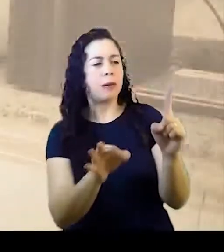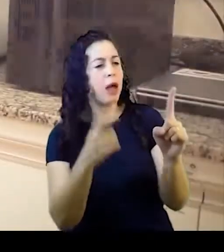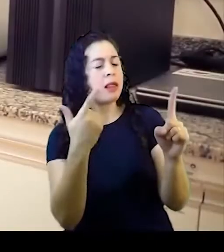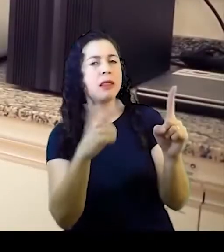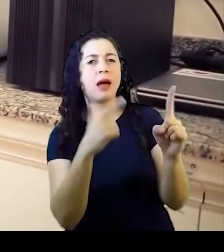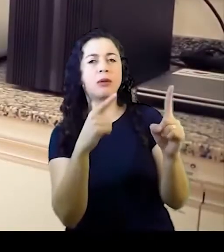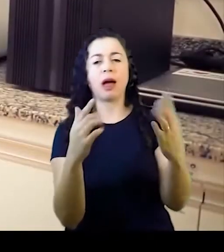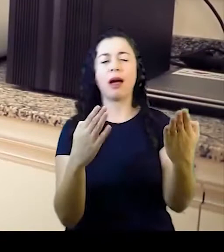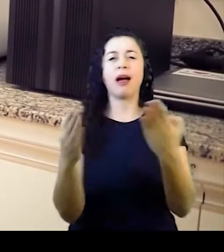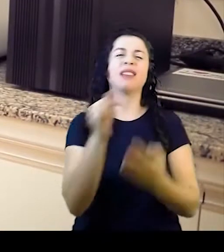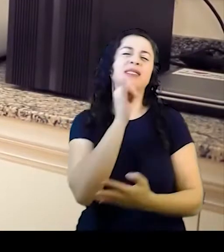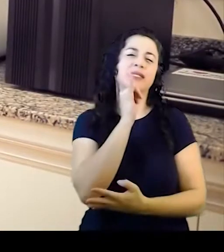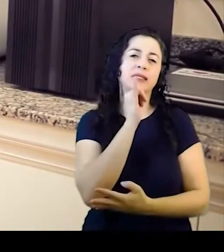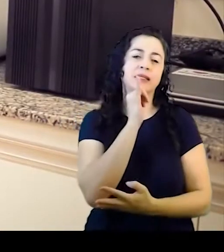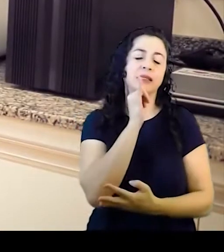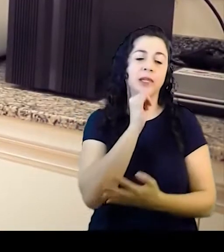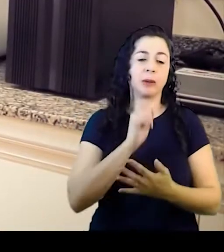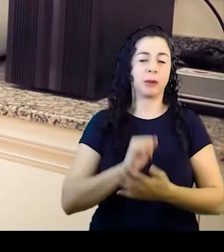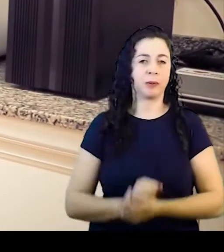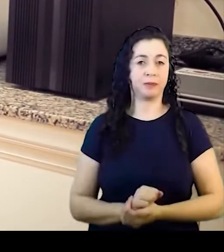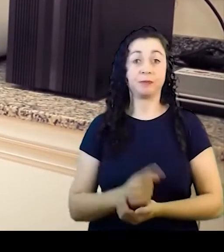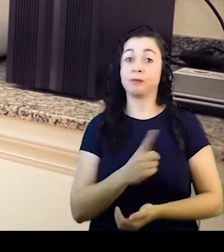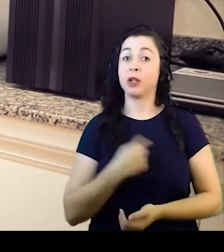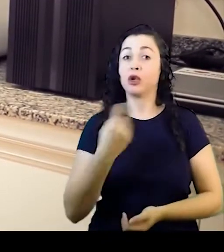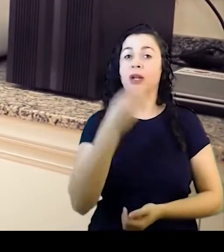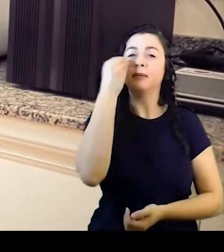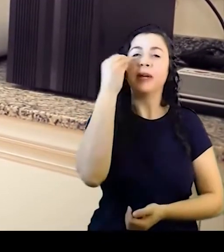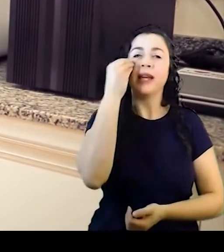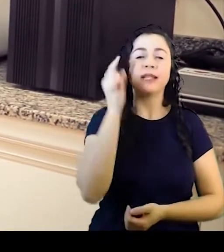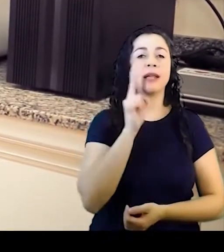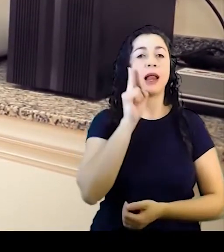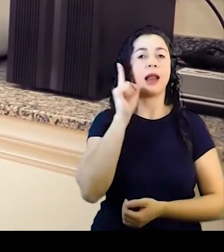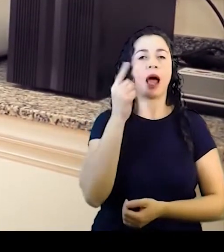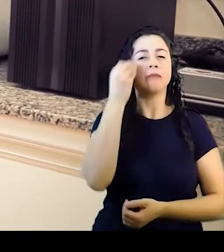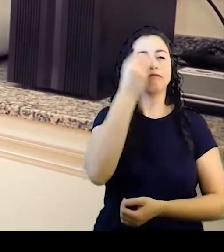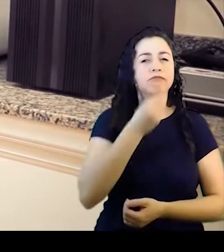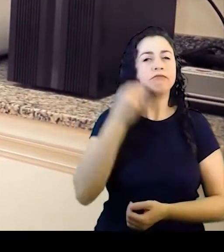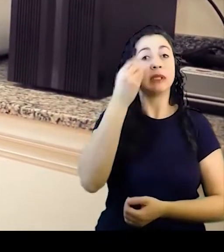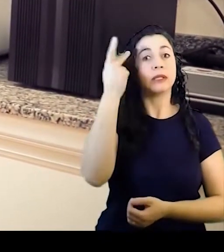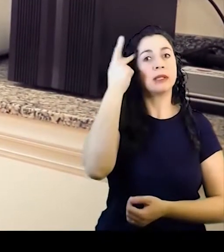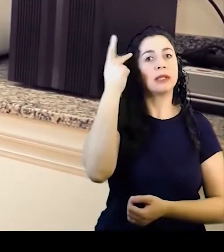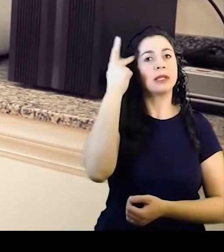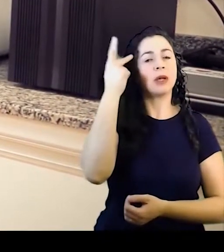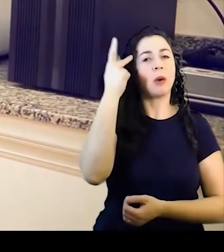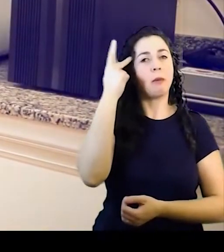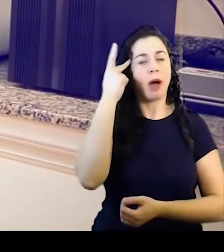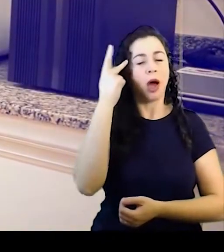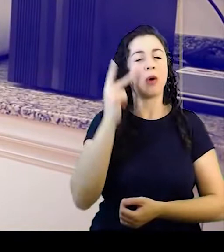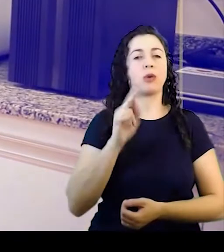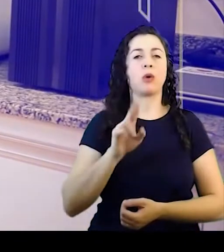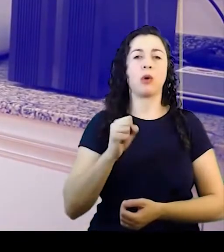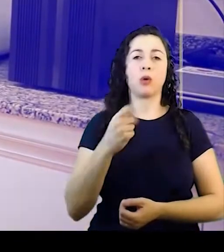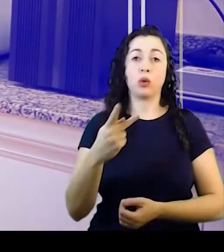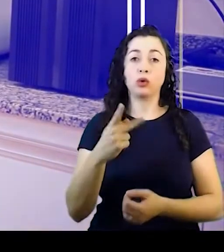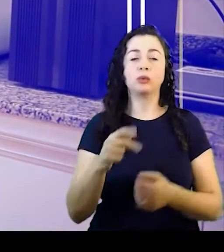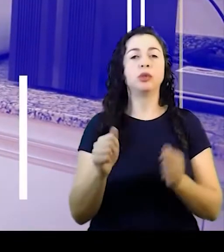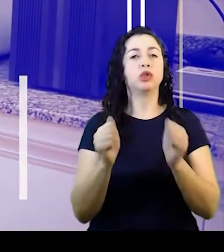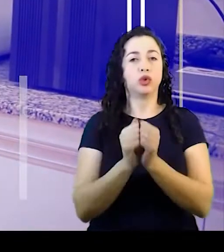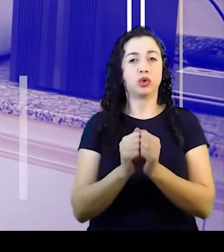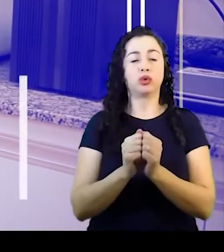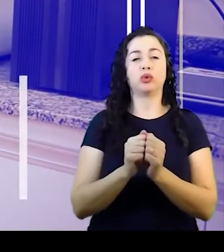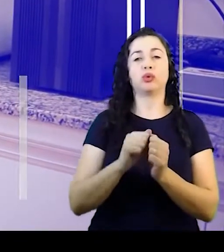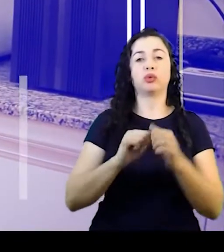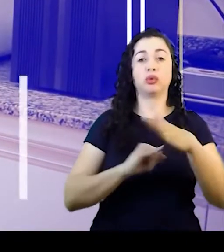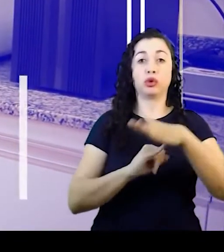E pela nossa experiência no sequenciamento lá em São Paulo, na Universidade de São Paulo, em colaboração com o Instituto Adolfo Lutz,